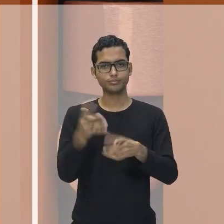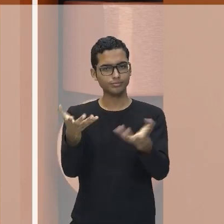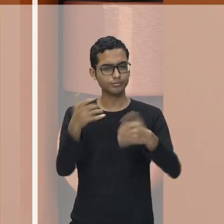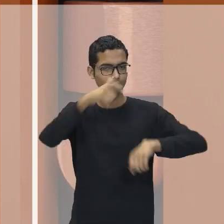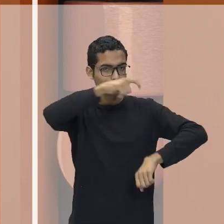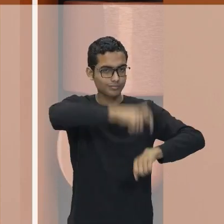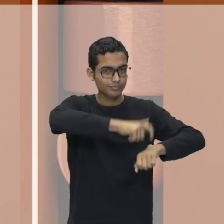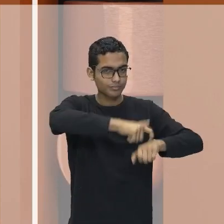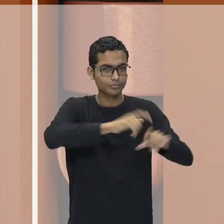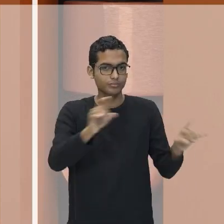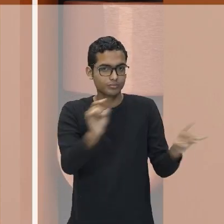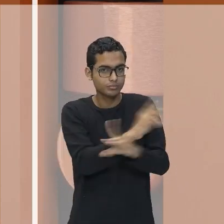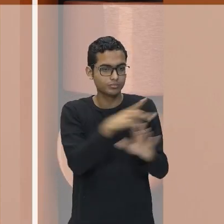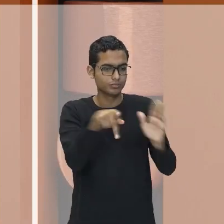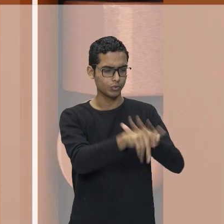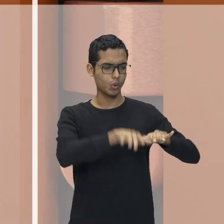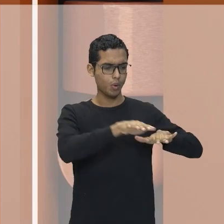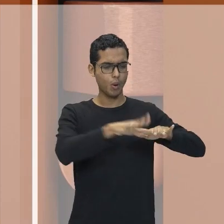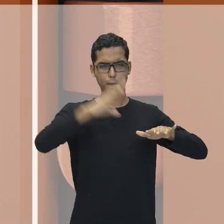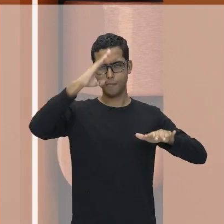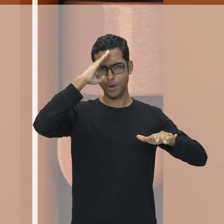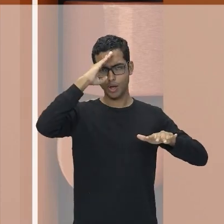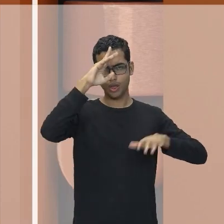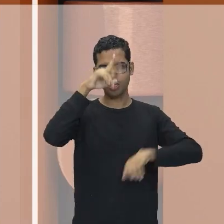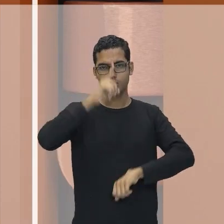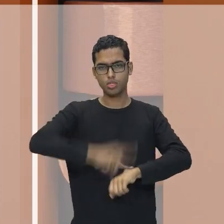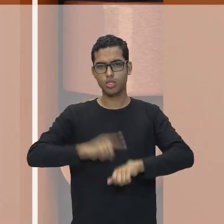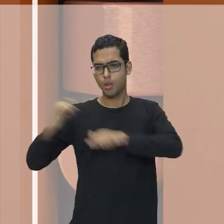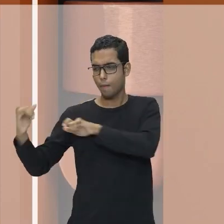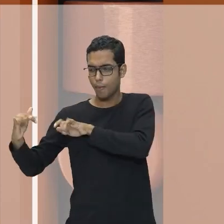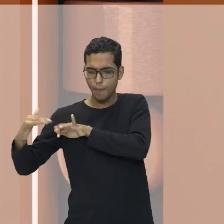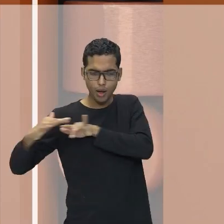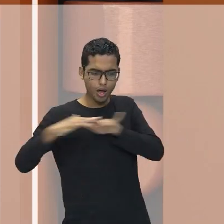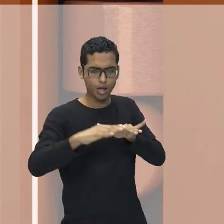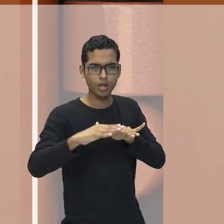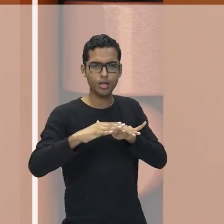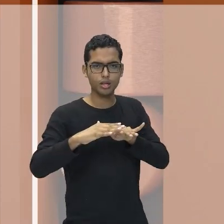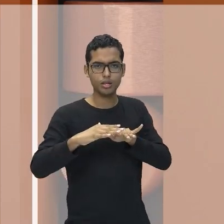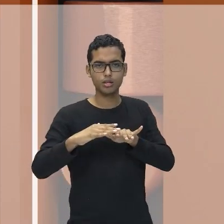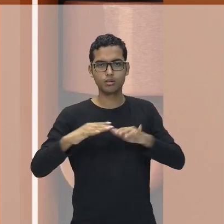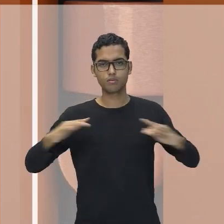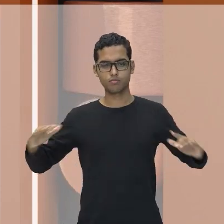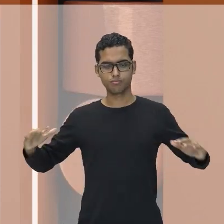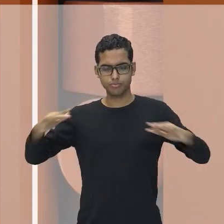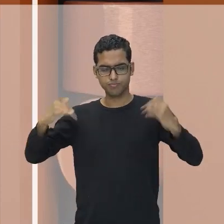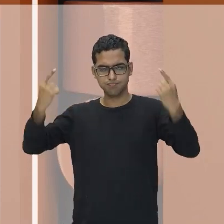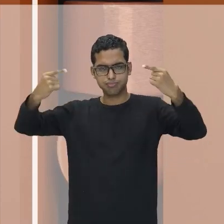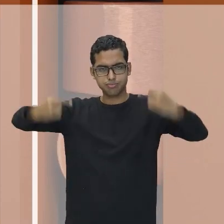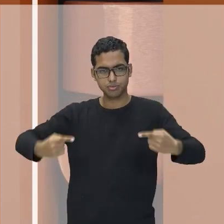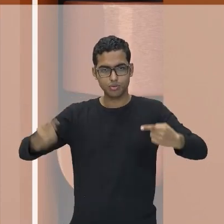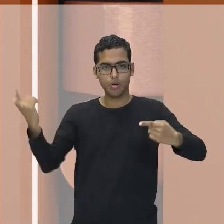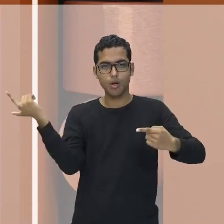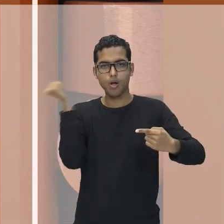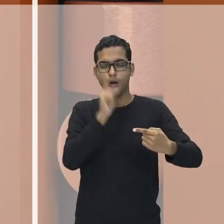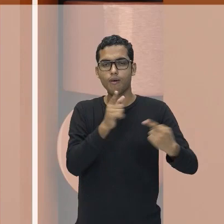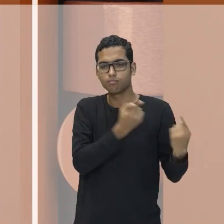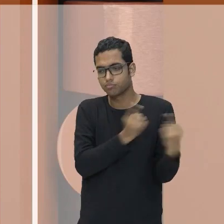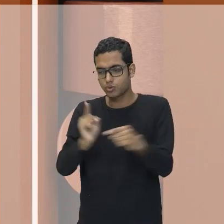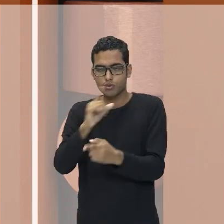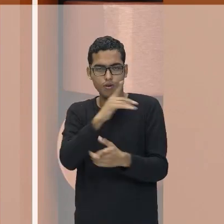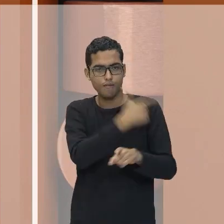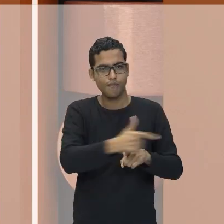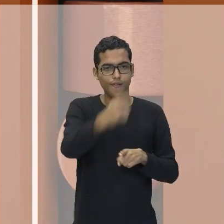para preparar o seu exército para quando Hitler viesse com seu poderio militar, ele pudesse então rechaçar. Pacto